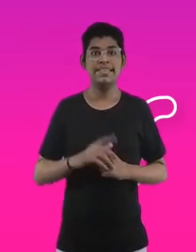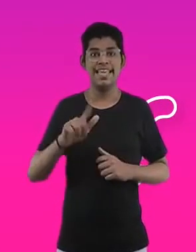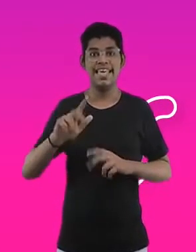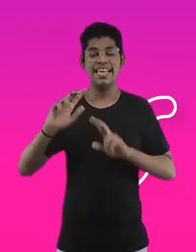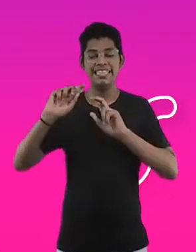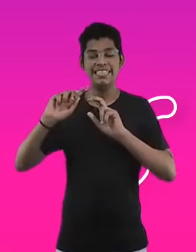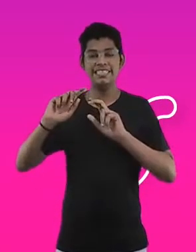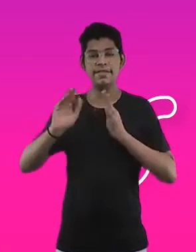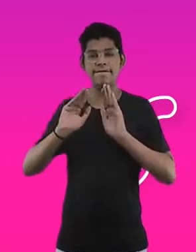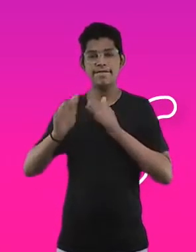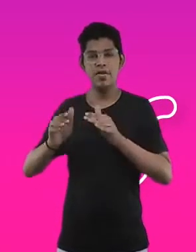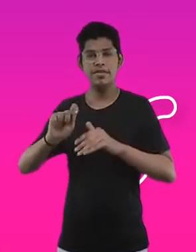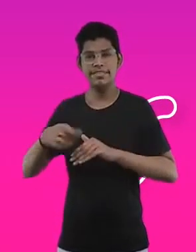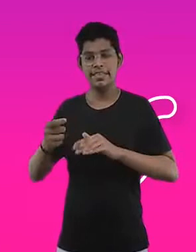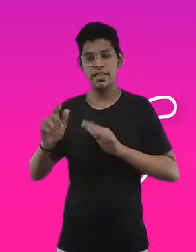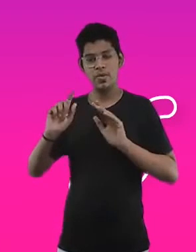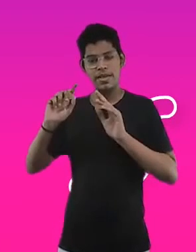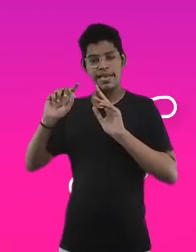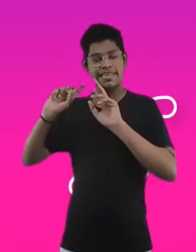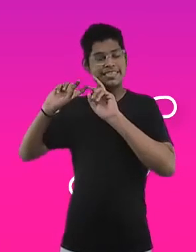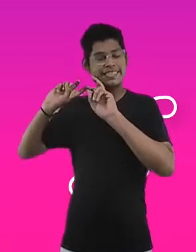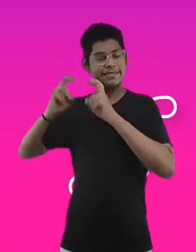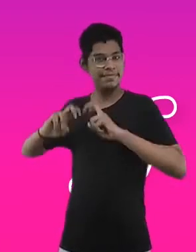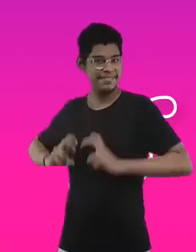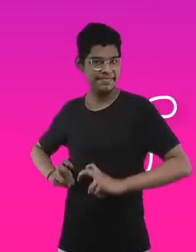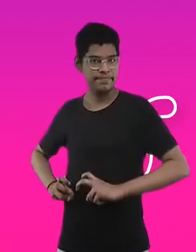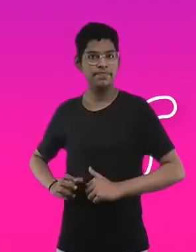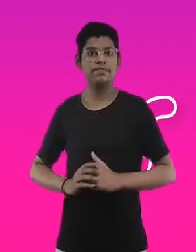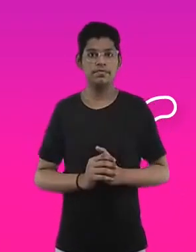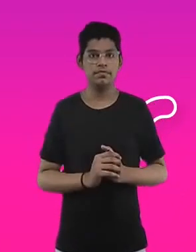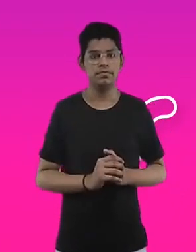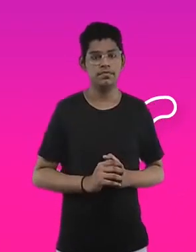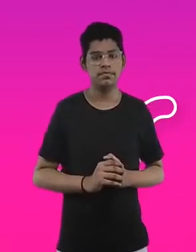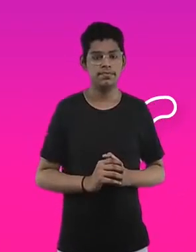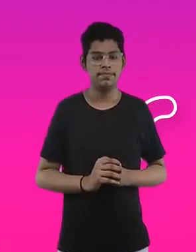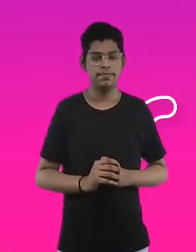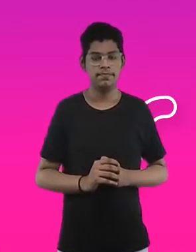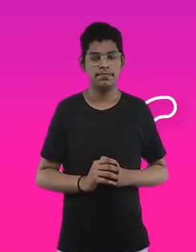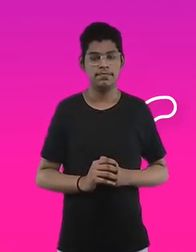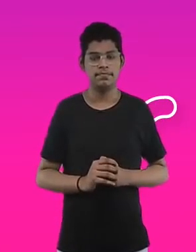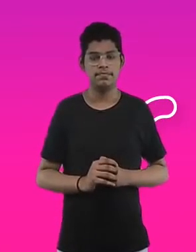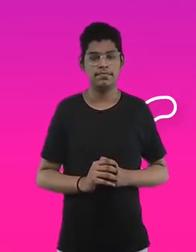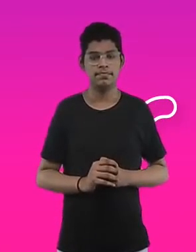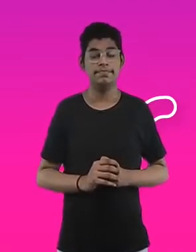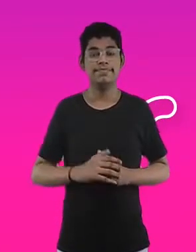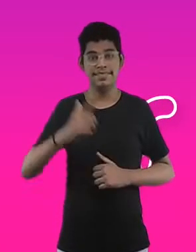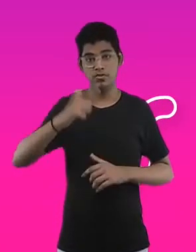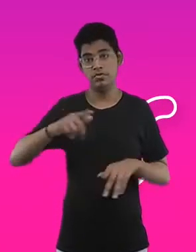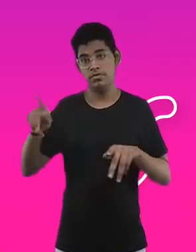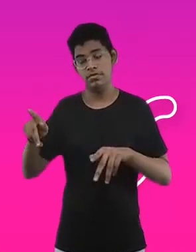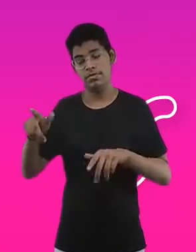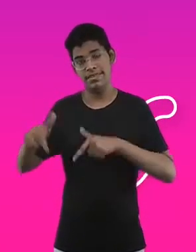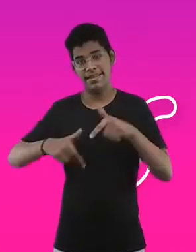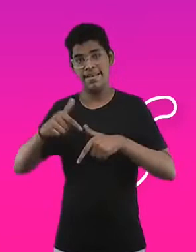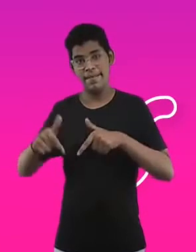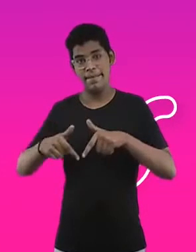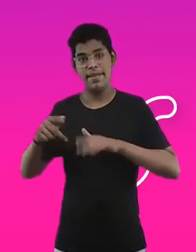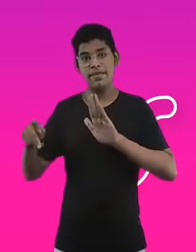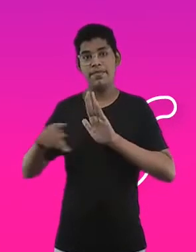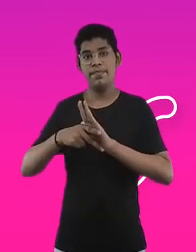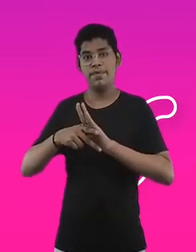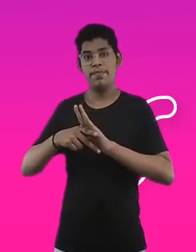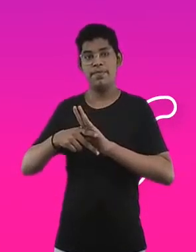Go. Bom, eu trabalho com o afrofuturismo nessa dinâmica de arte e ciência